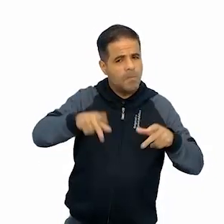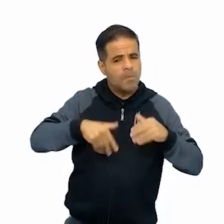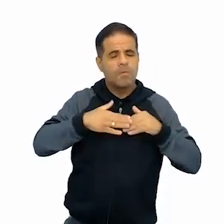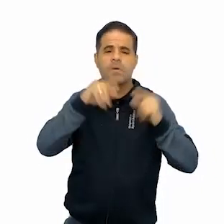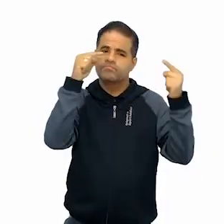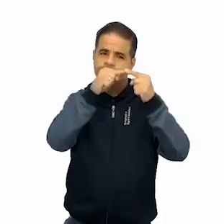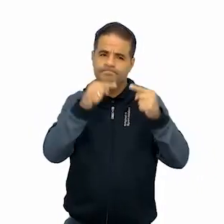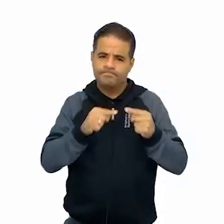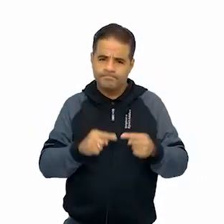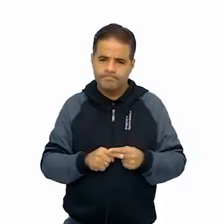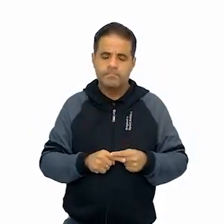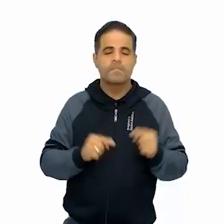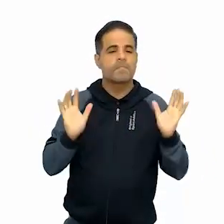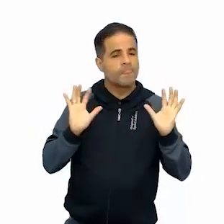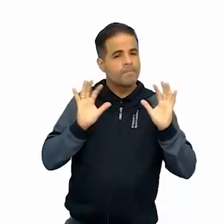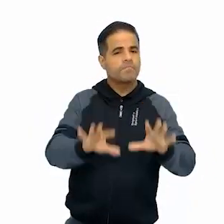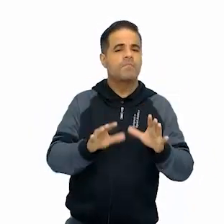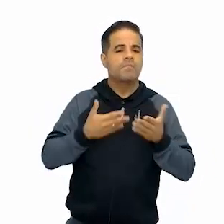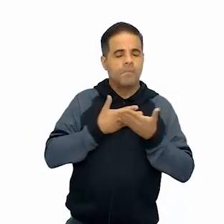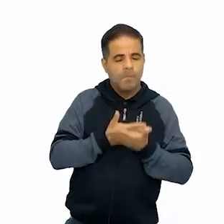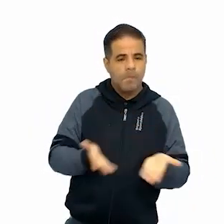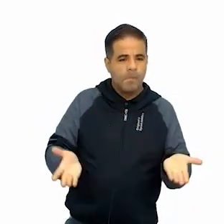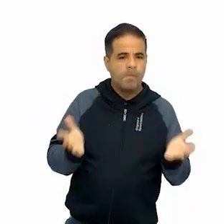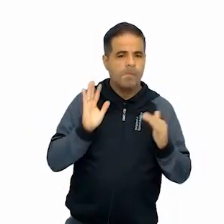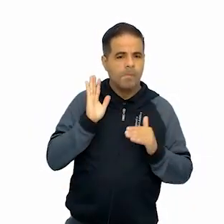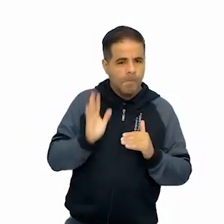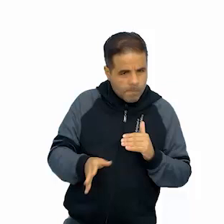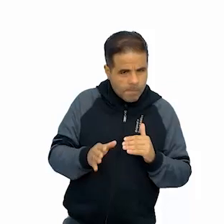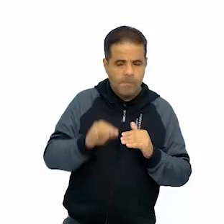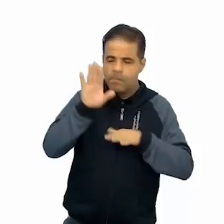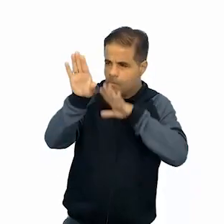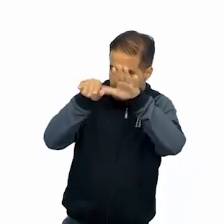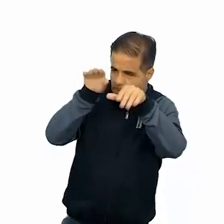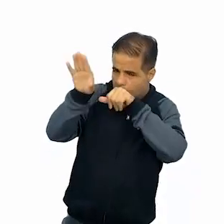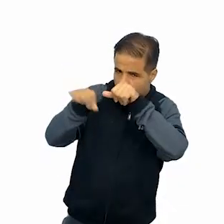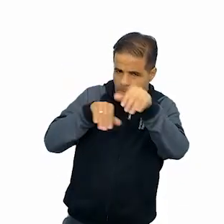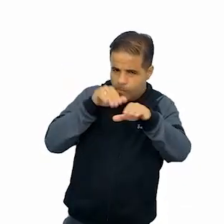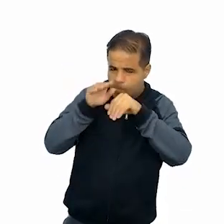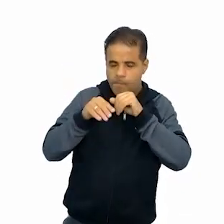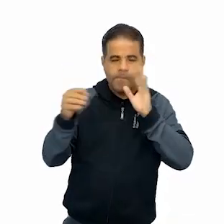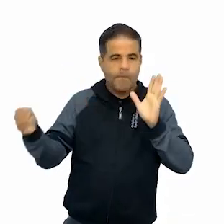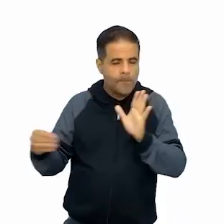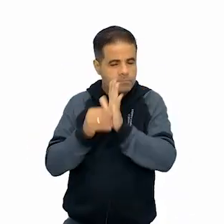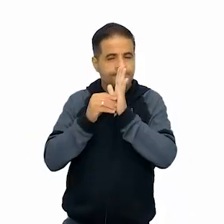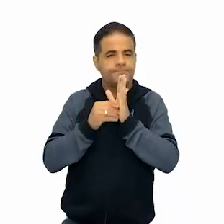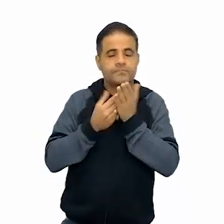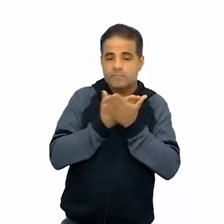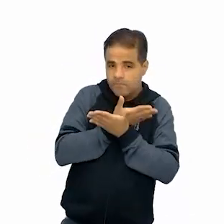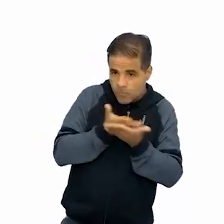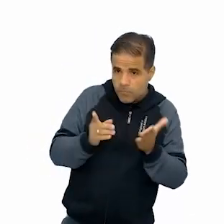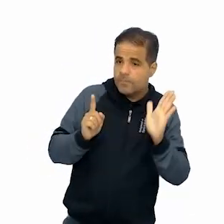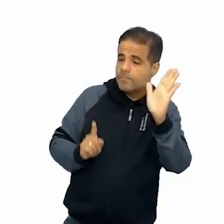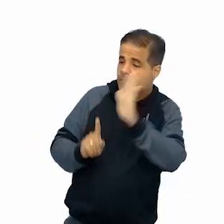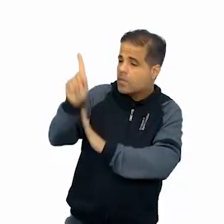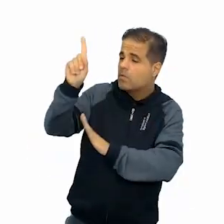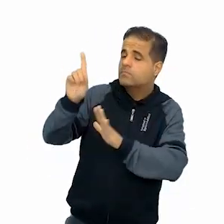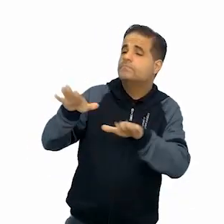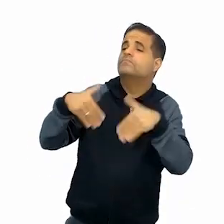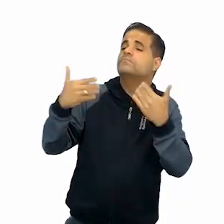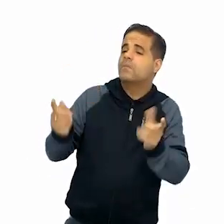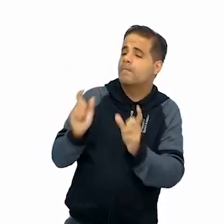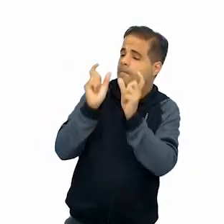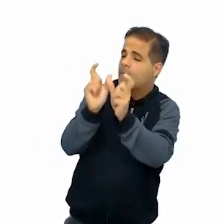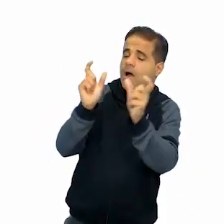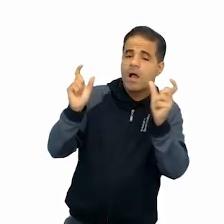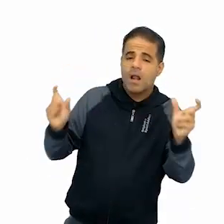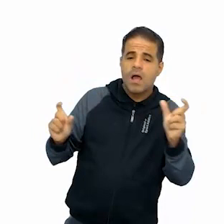façam sentido para eles. Chame a atenção para os itens que compõem essa ficha. Pergunte quais são as